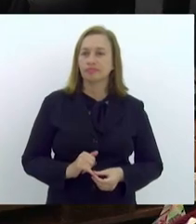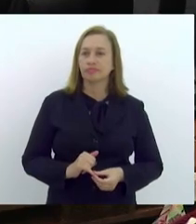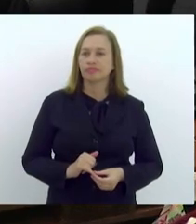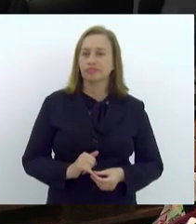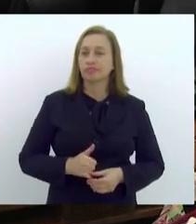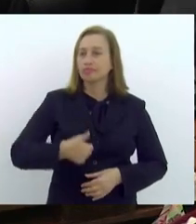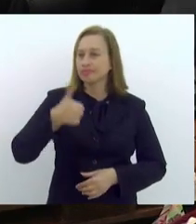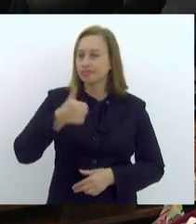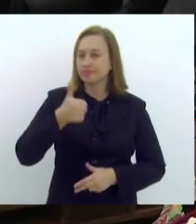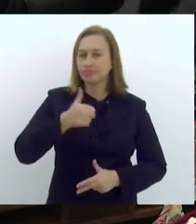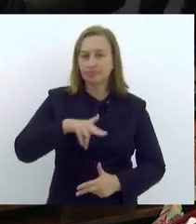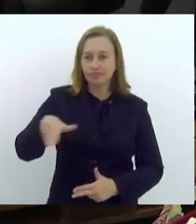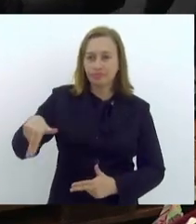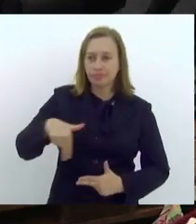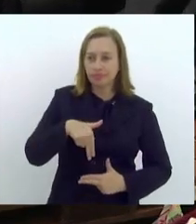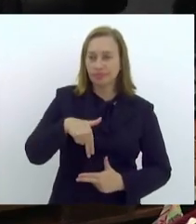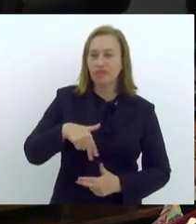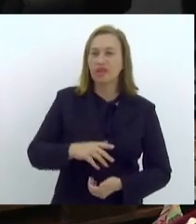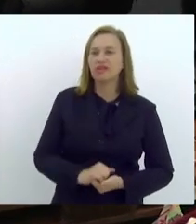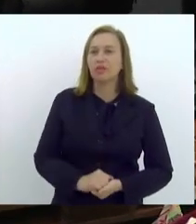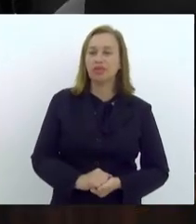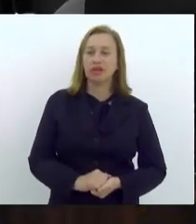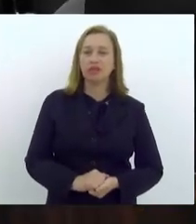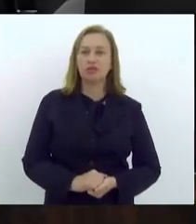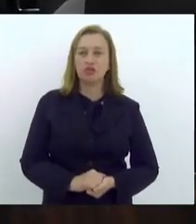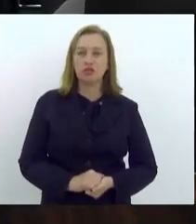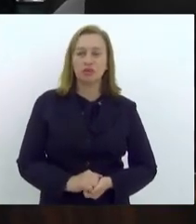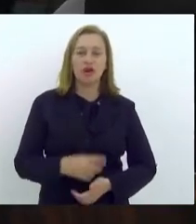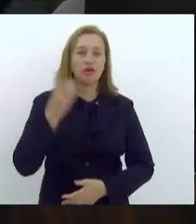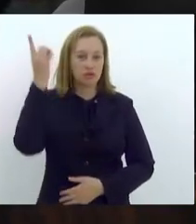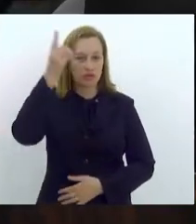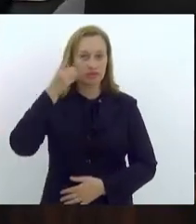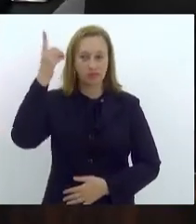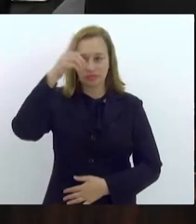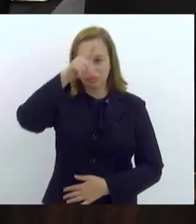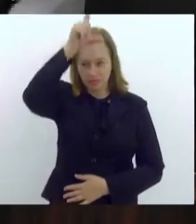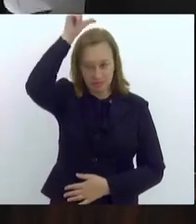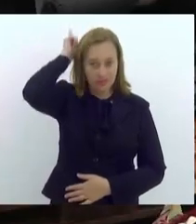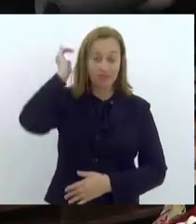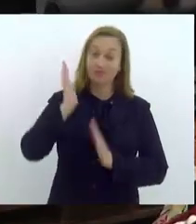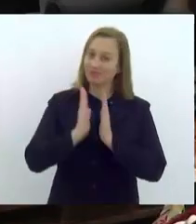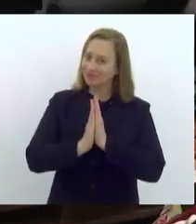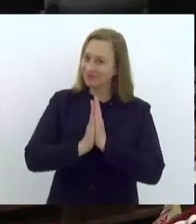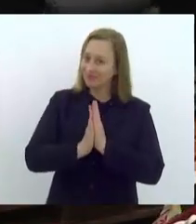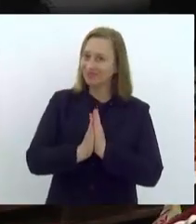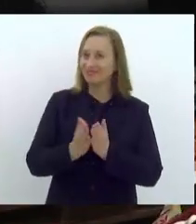Primeiro orador inscrito, o nobre deputado Luiz Paulo, por favor.